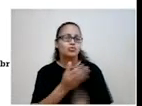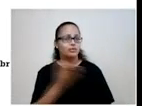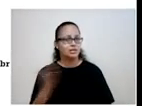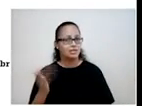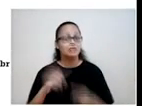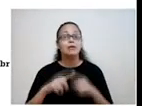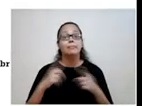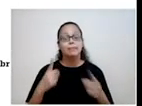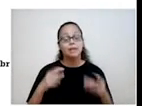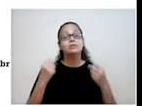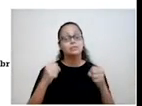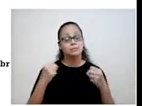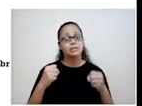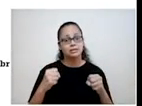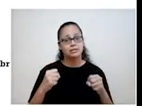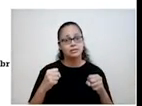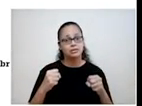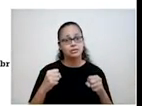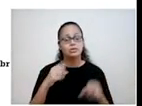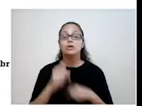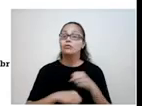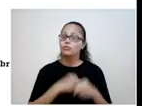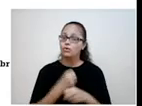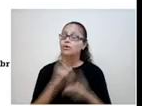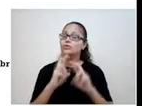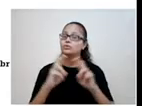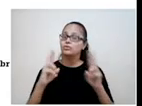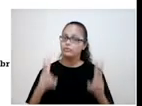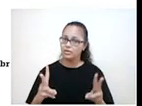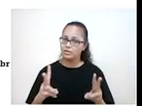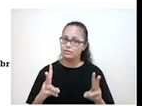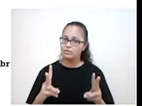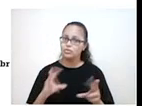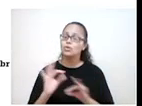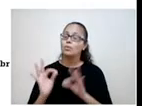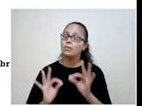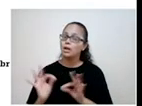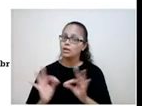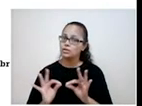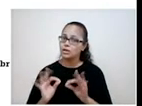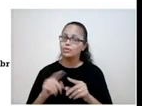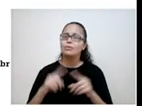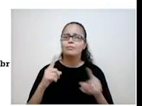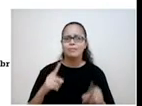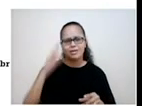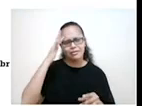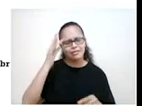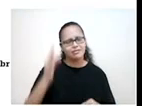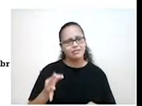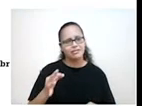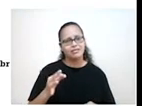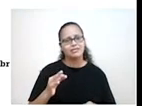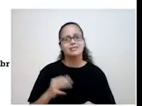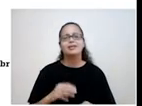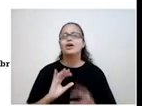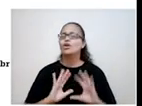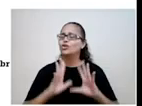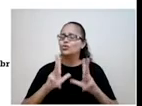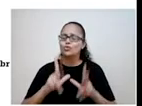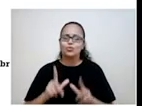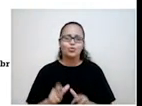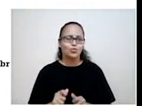mas foi necessário. Foi um ano diferente do planejado, mas tenho certeza que